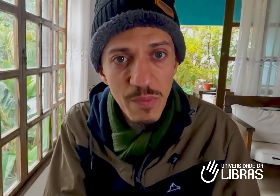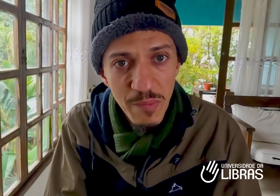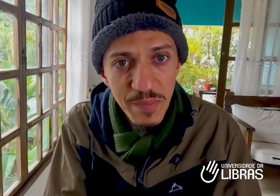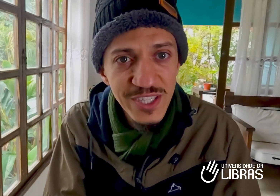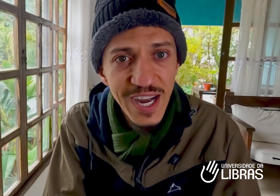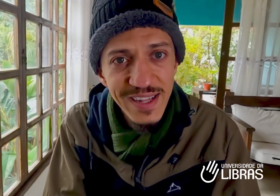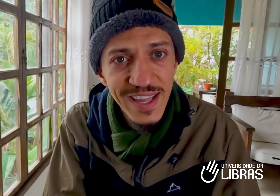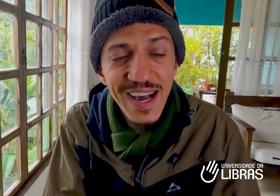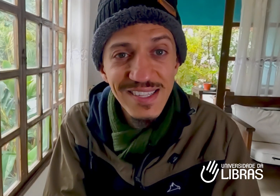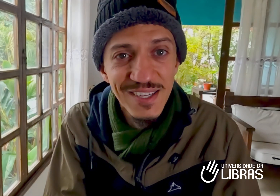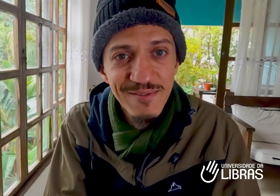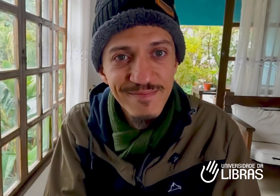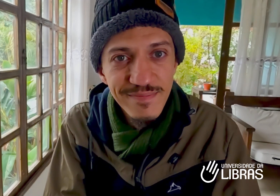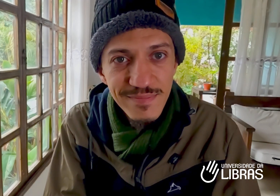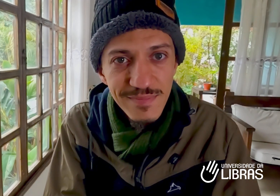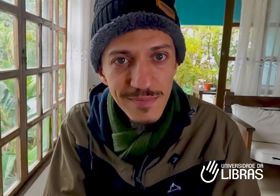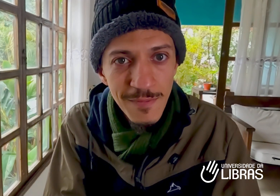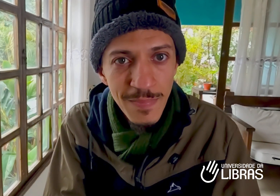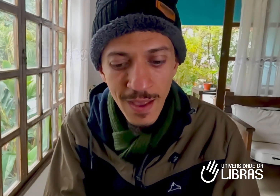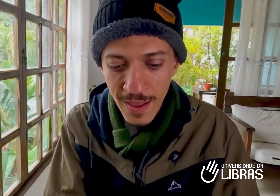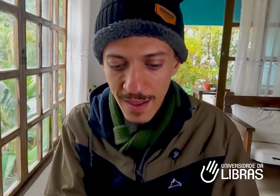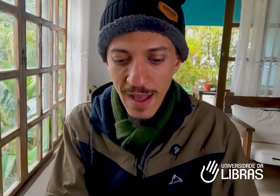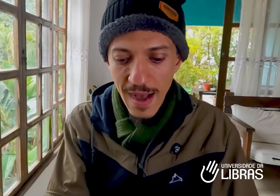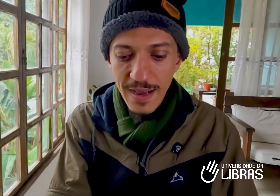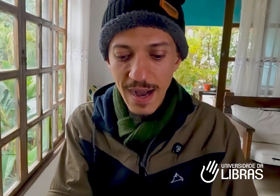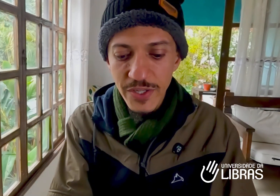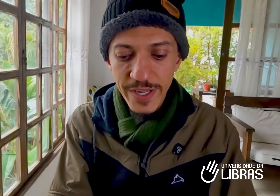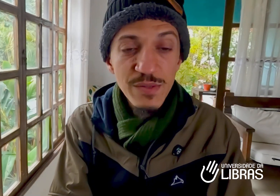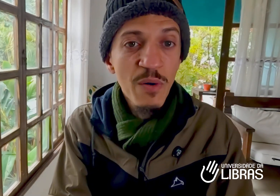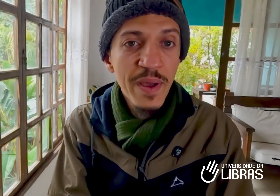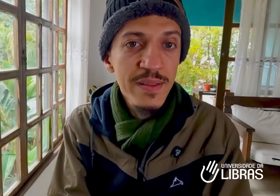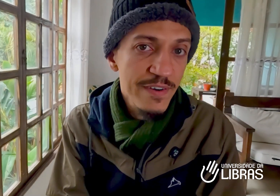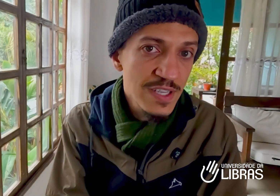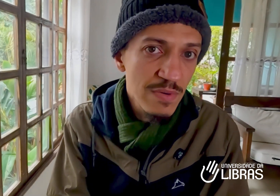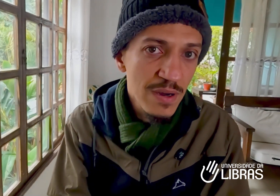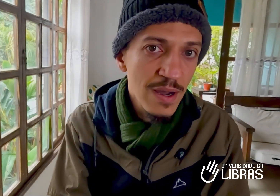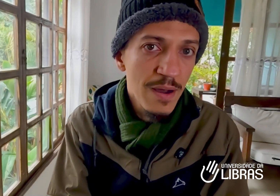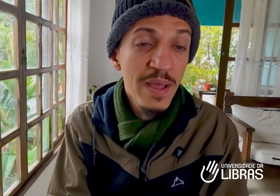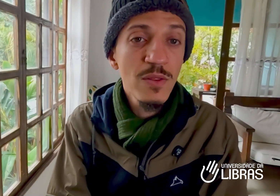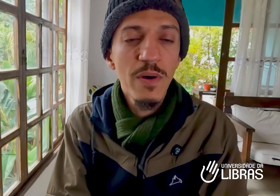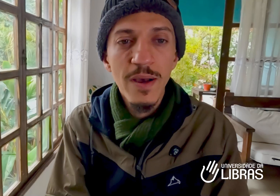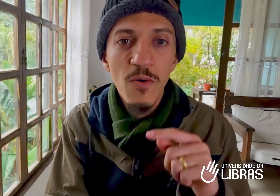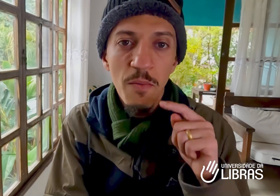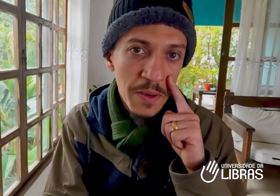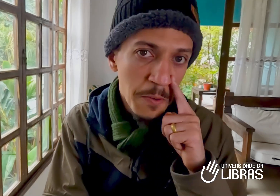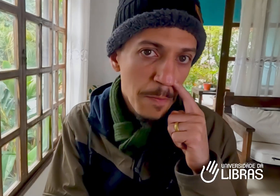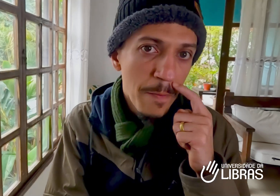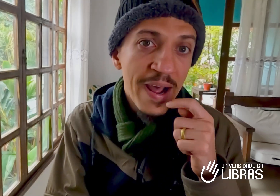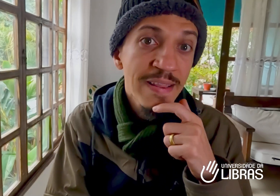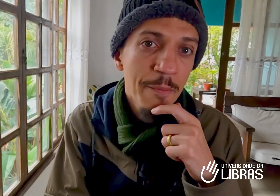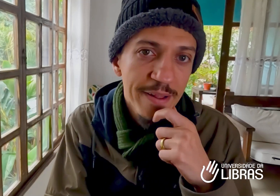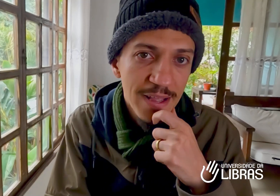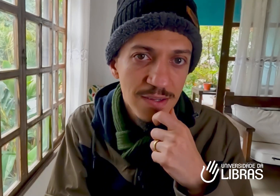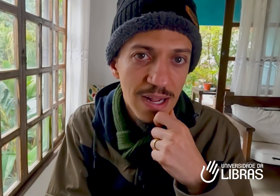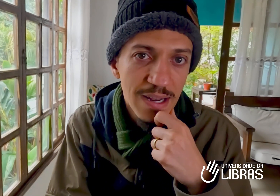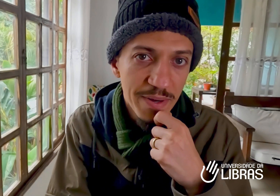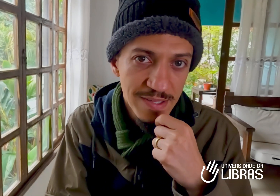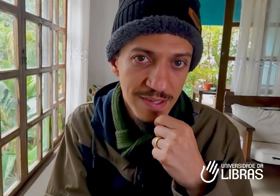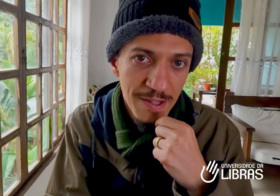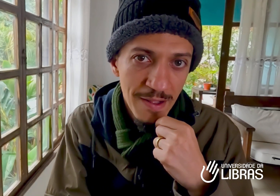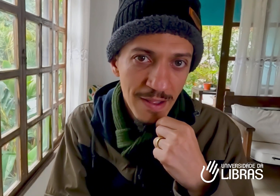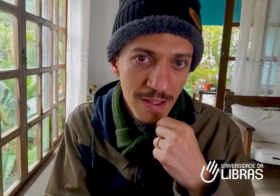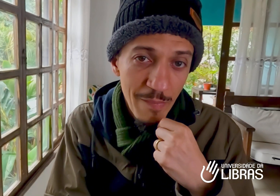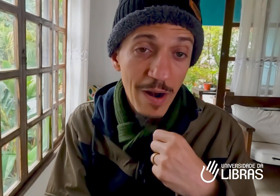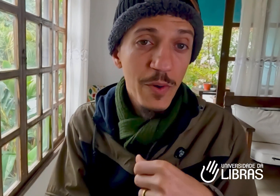comunicação com a própria enteada em casa. A Kátia, nesse momento, está fazendo uma mentoria comigo para a interpretação na